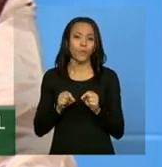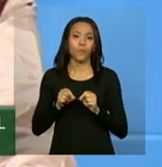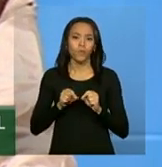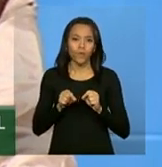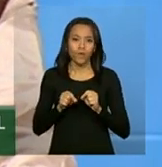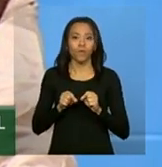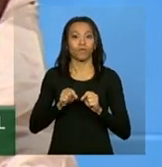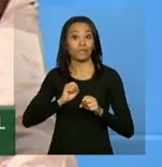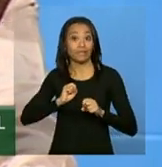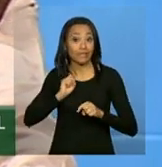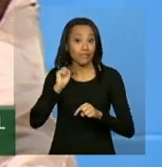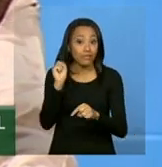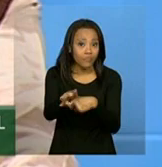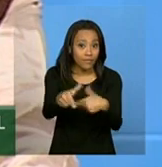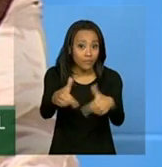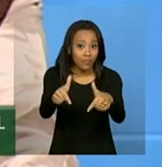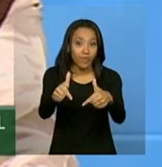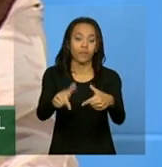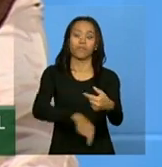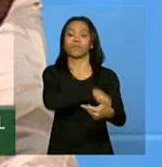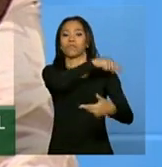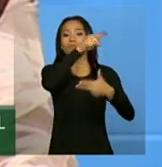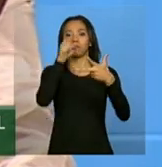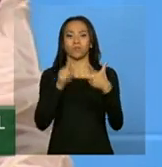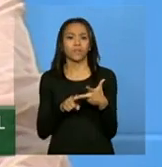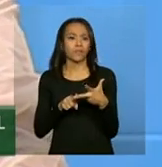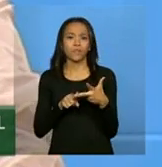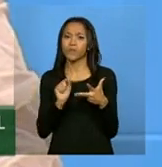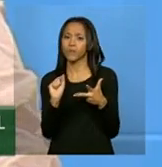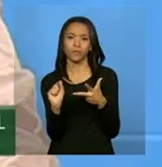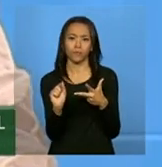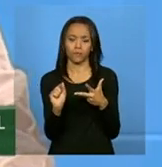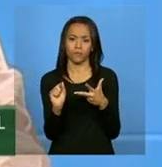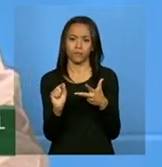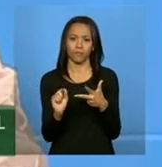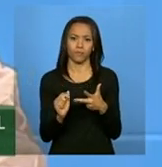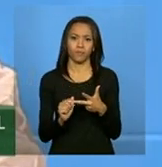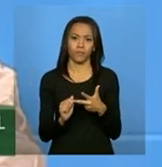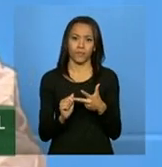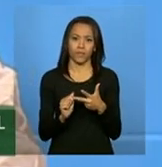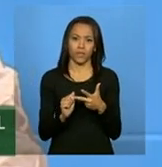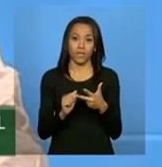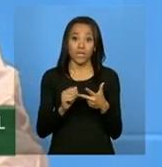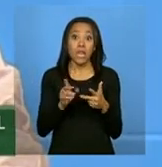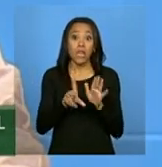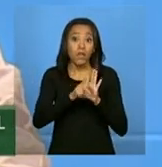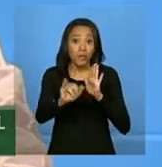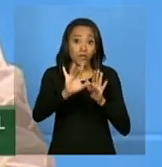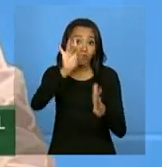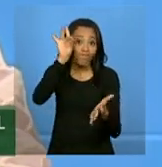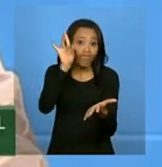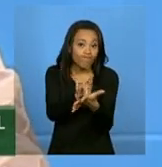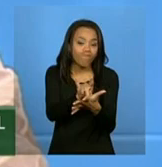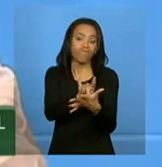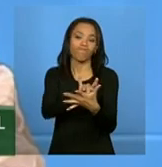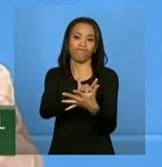é o emprego. A terceira é a aplicação das leis.